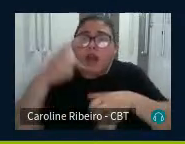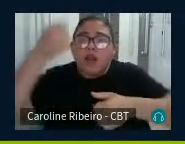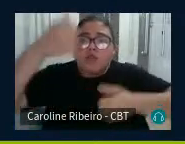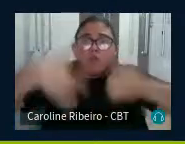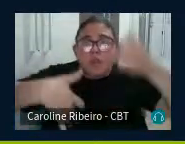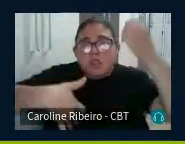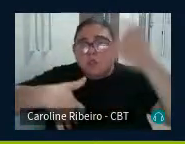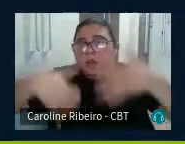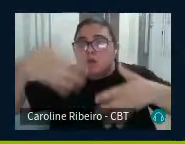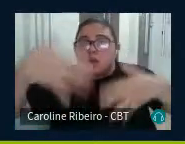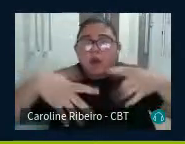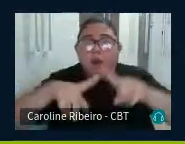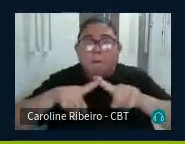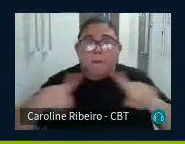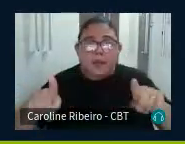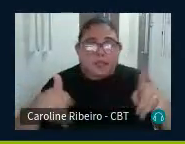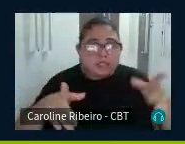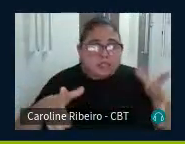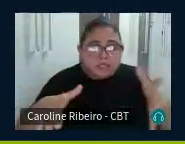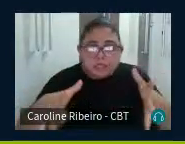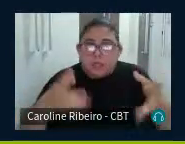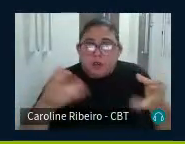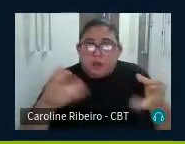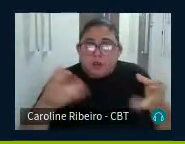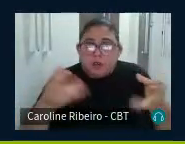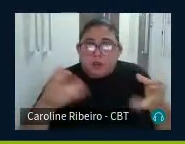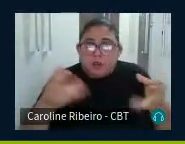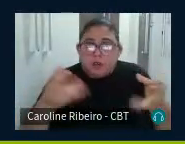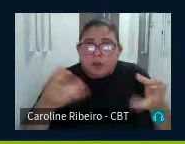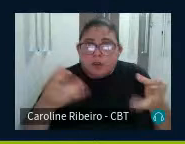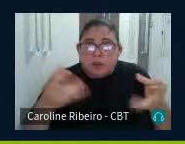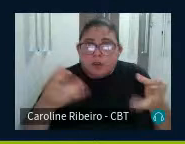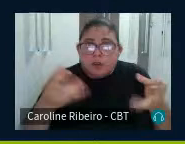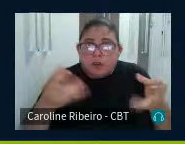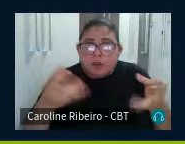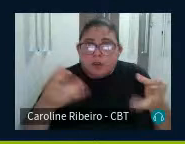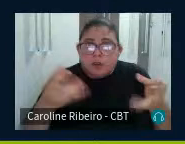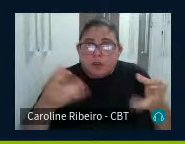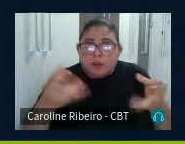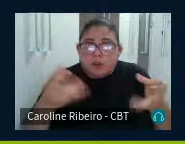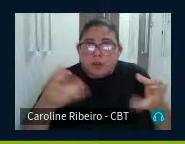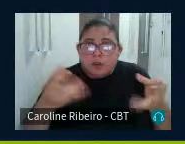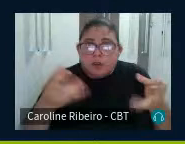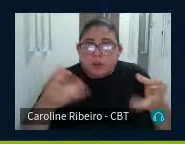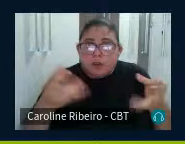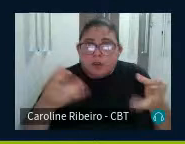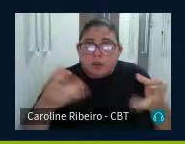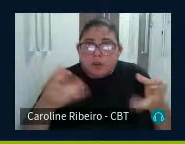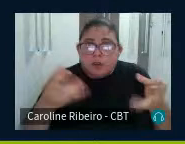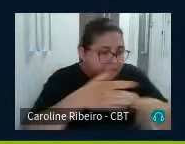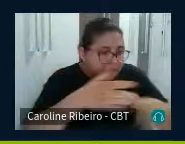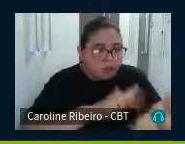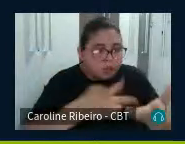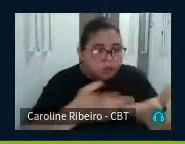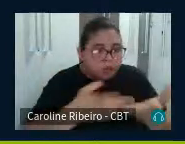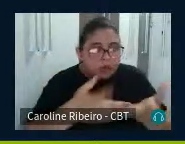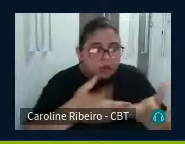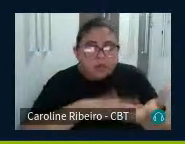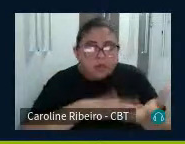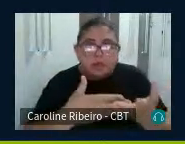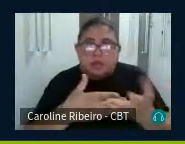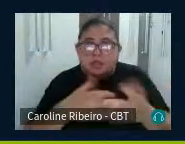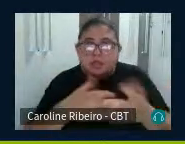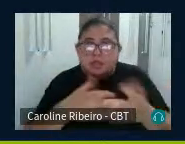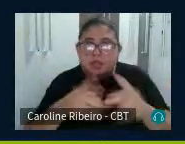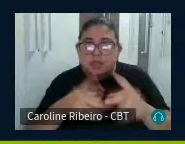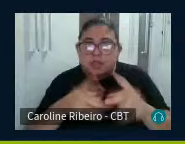esse processo que o intérprete precisa de tempo, né, para estar fazendo a tradução, para estar a interpretação do vídeo, ele requer um